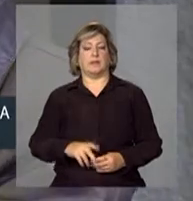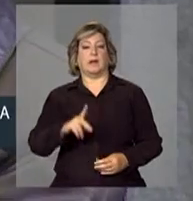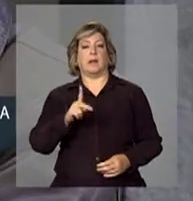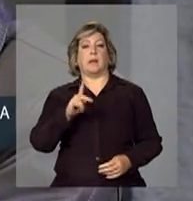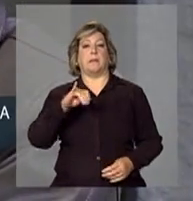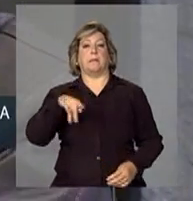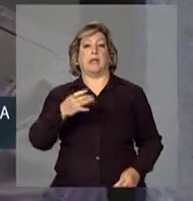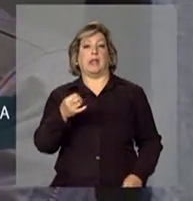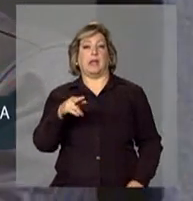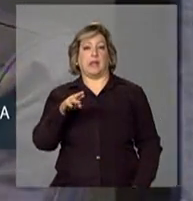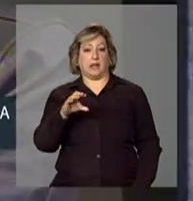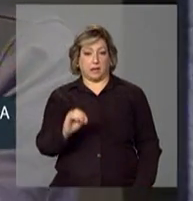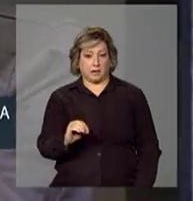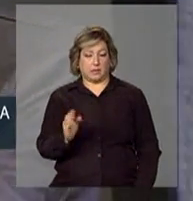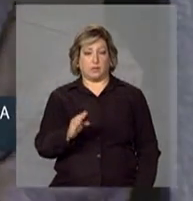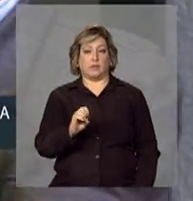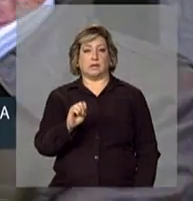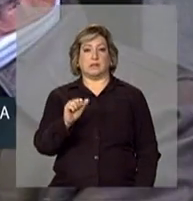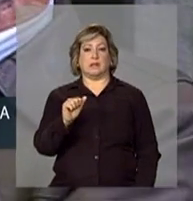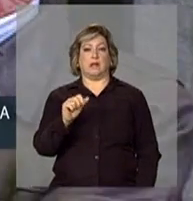Pinheiro Salles,